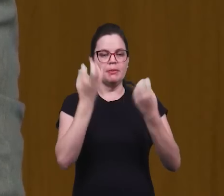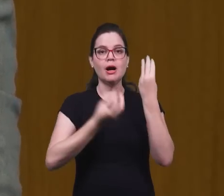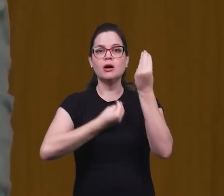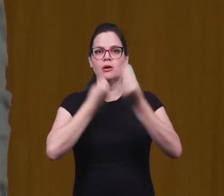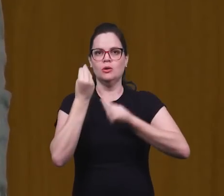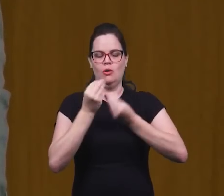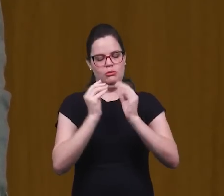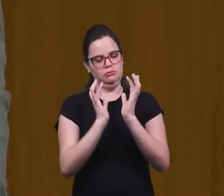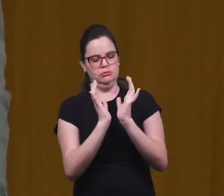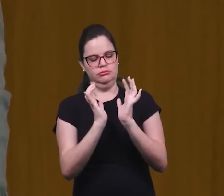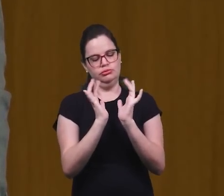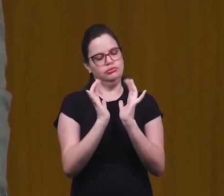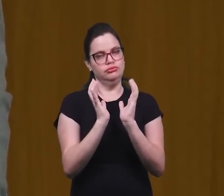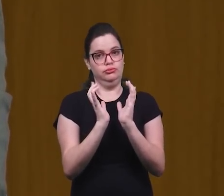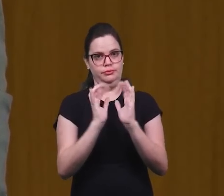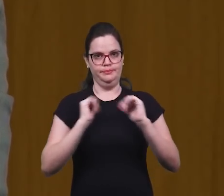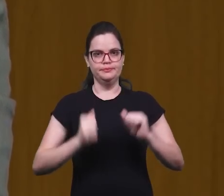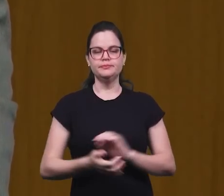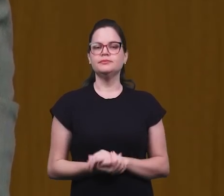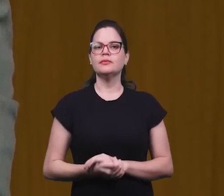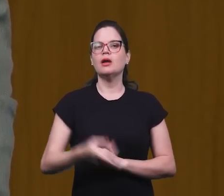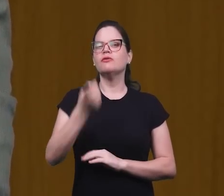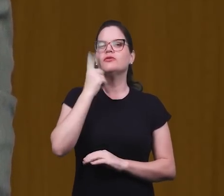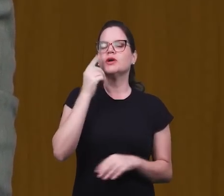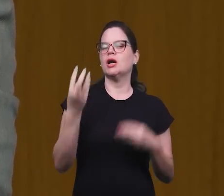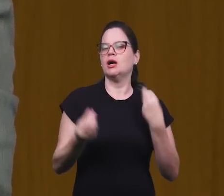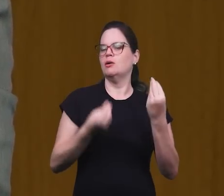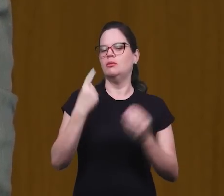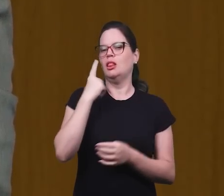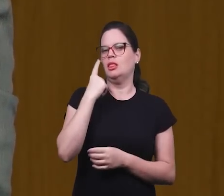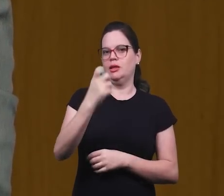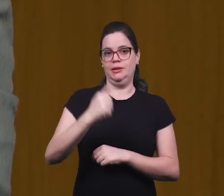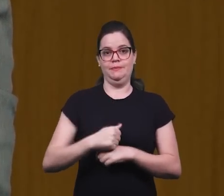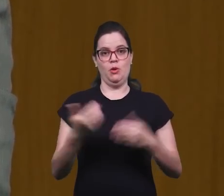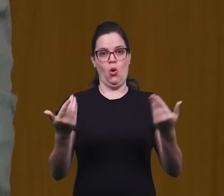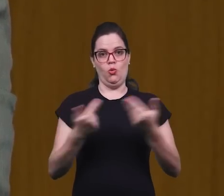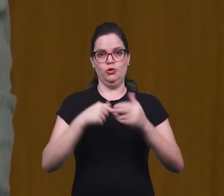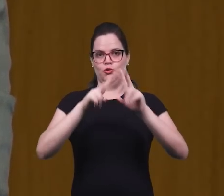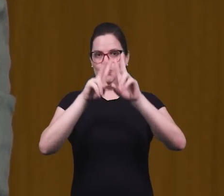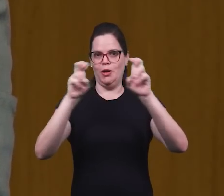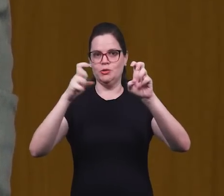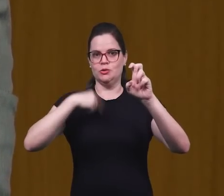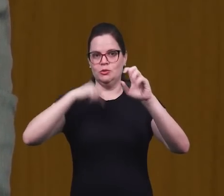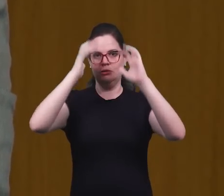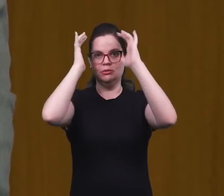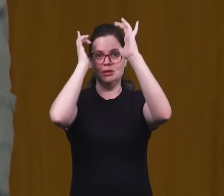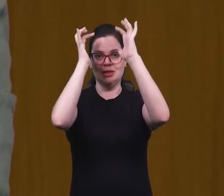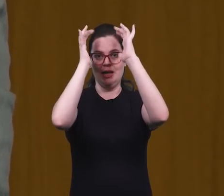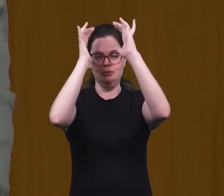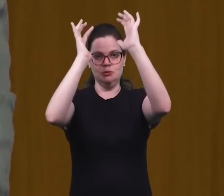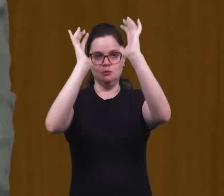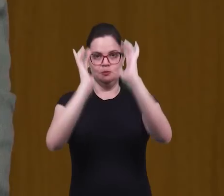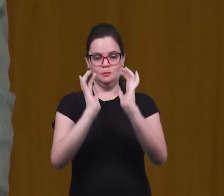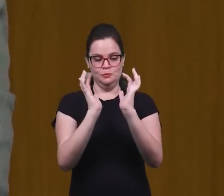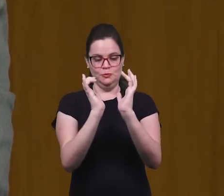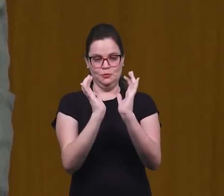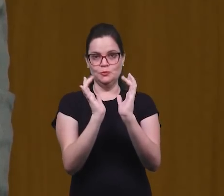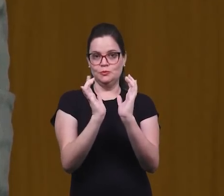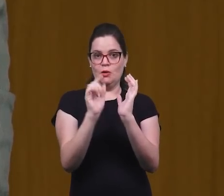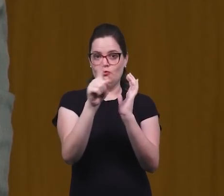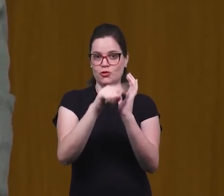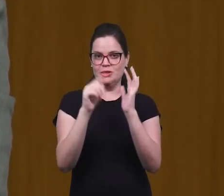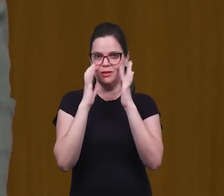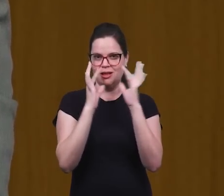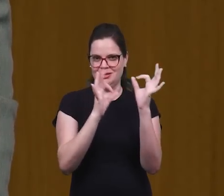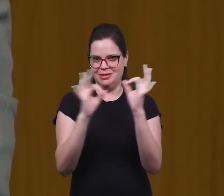obra criadora, e hoje nós vamos falar do cérebro, nós temos que ter uma certeza, aqueles que nos assistem, os jovens,